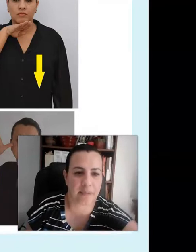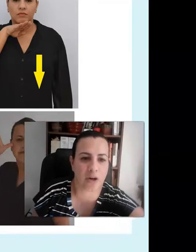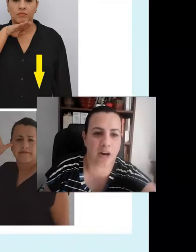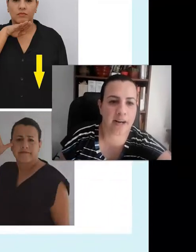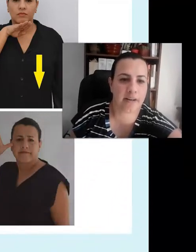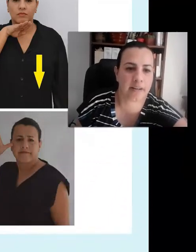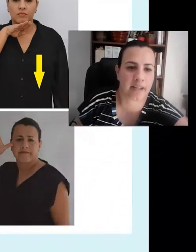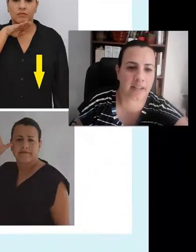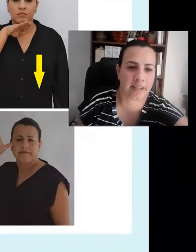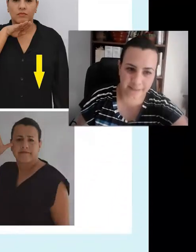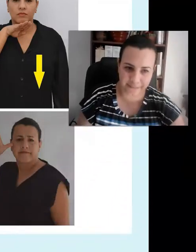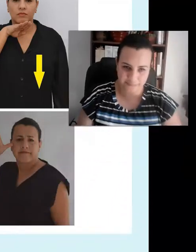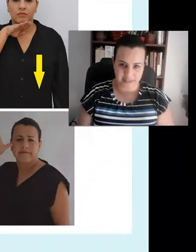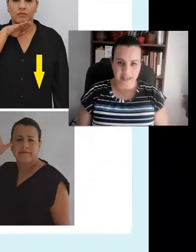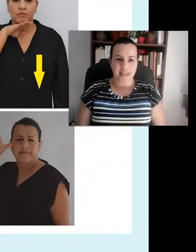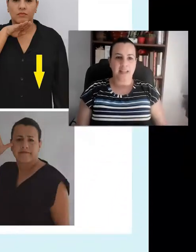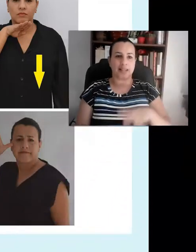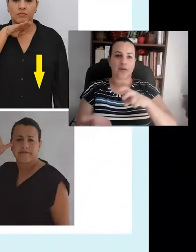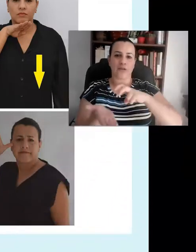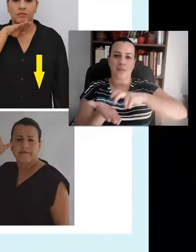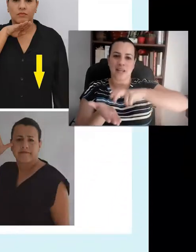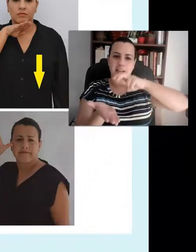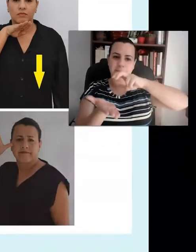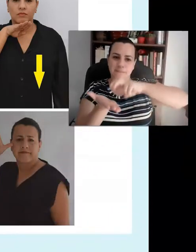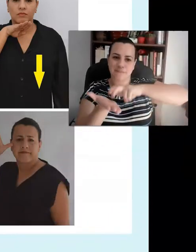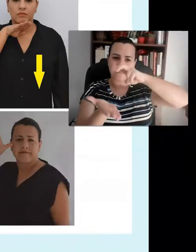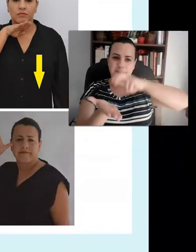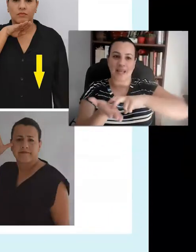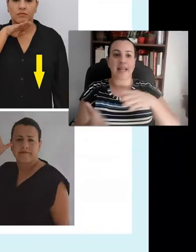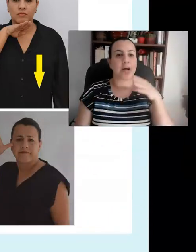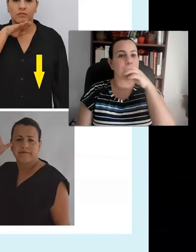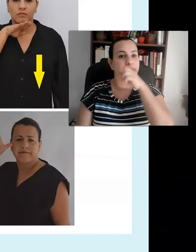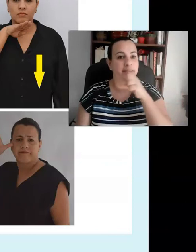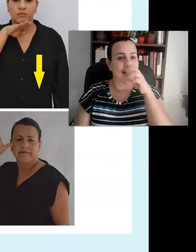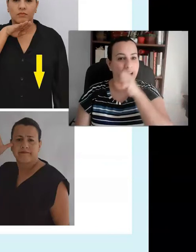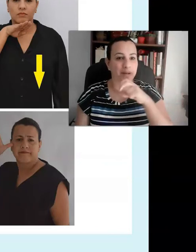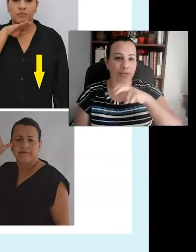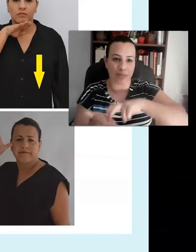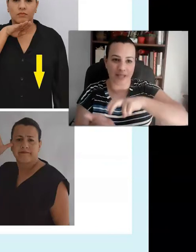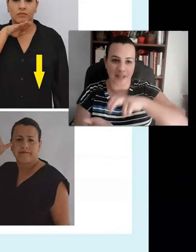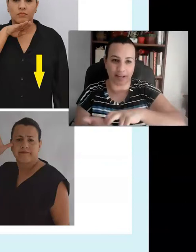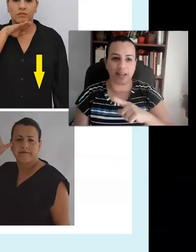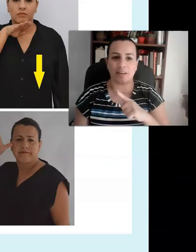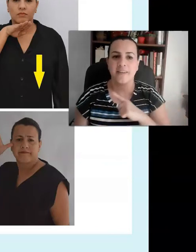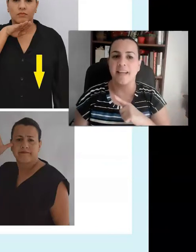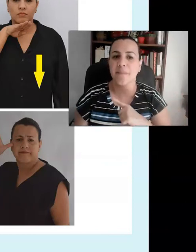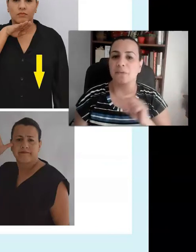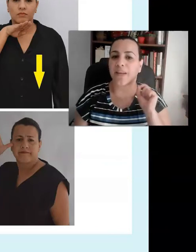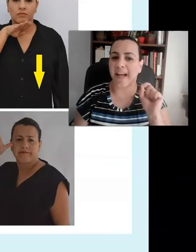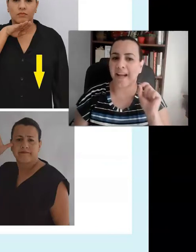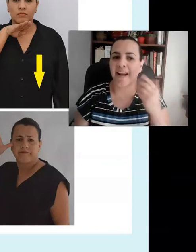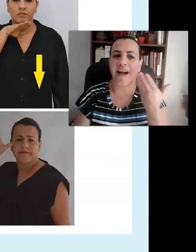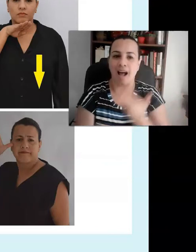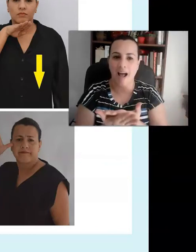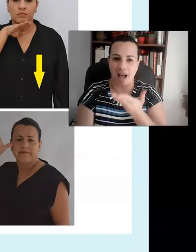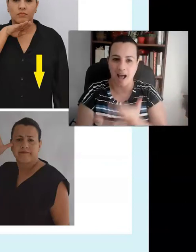para ficar melhor. Aqui. Então, de manhã. Então, sábado de manhã, nós temos